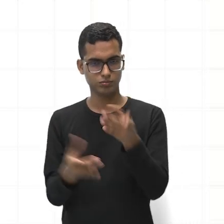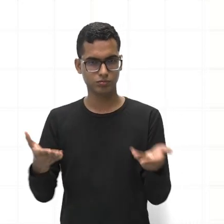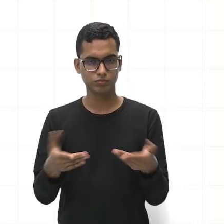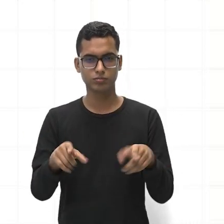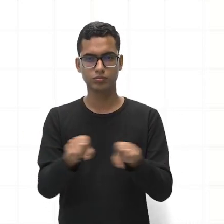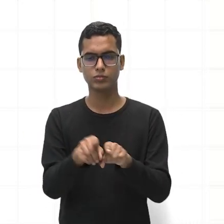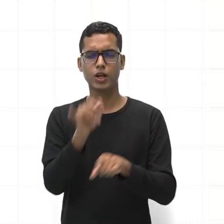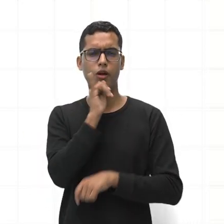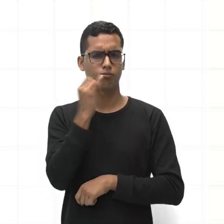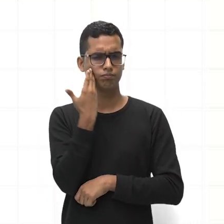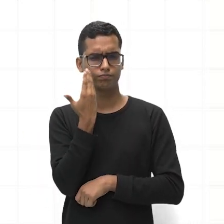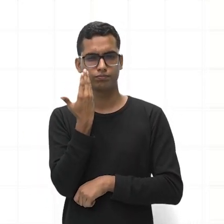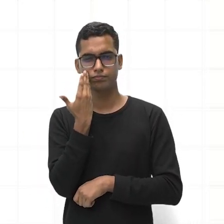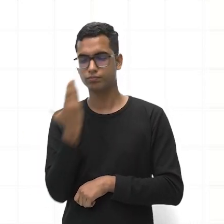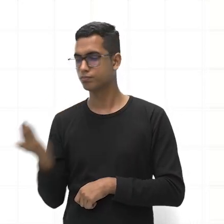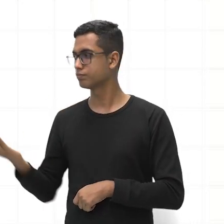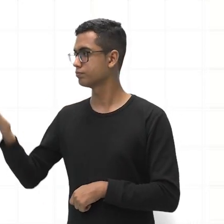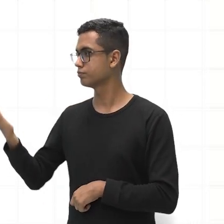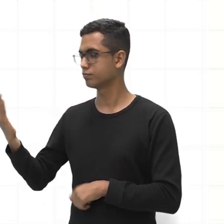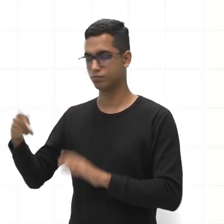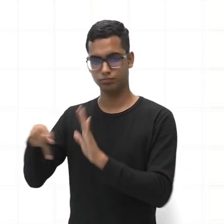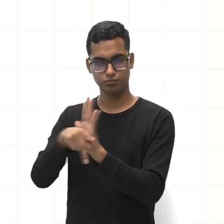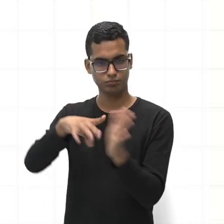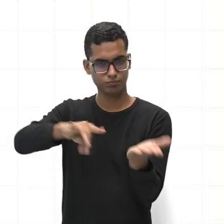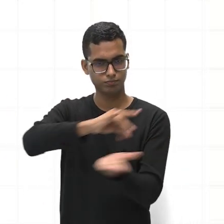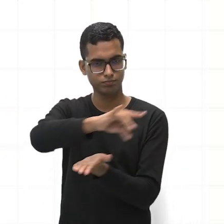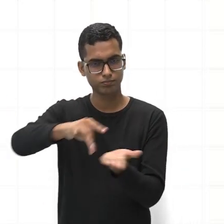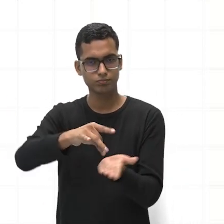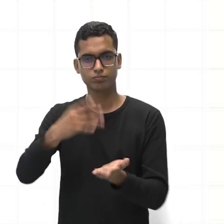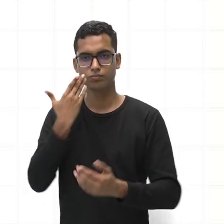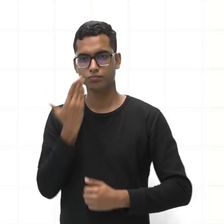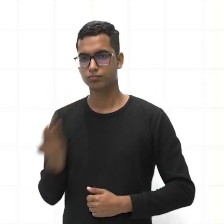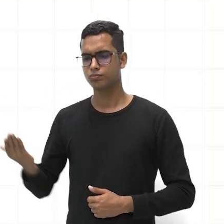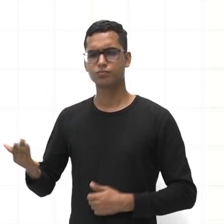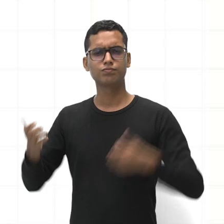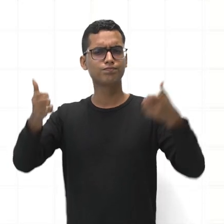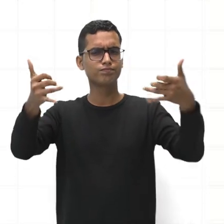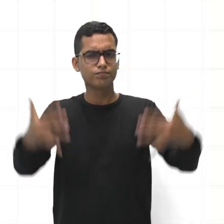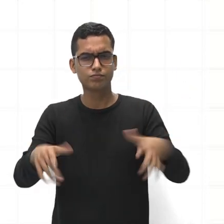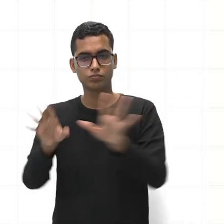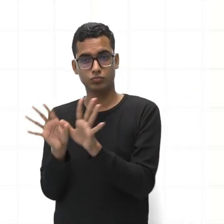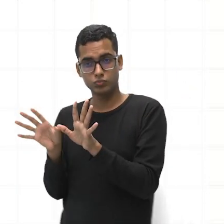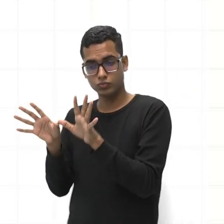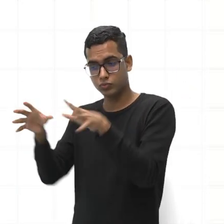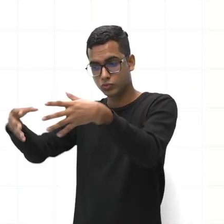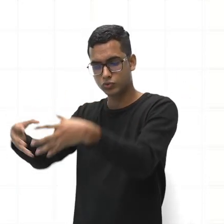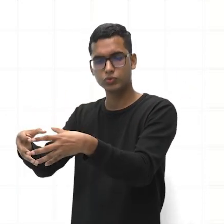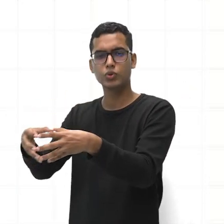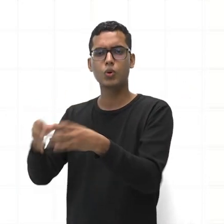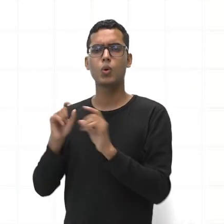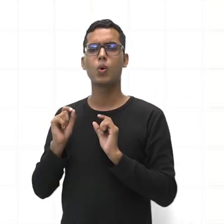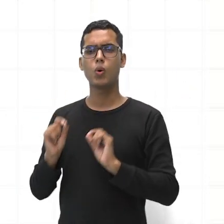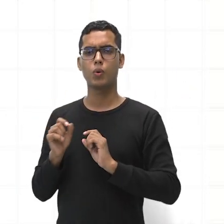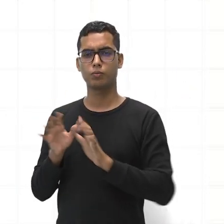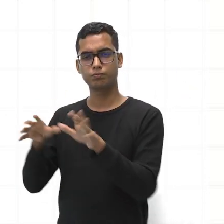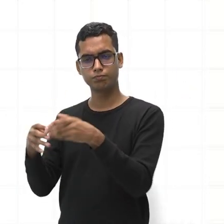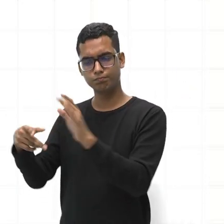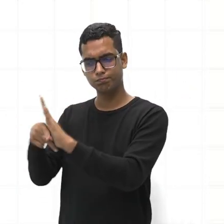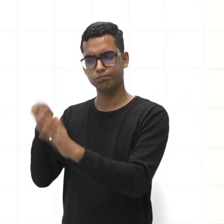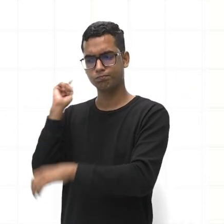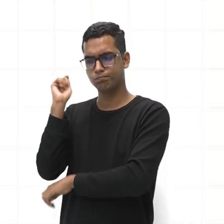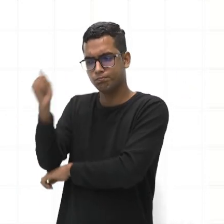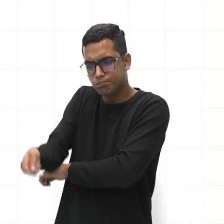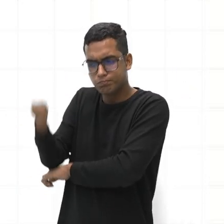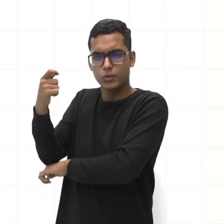Então temos um exemplo aqui do Centro de Mídias, né, produzido aqui pelo Centro de Mídias, que diz o seguinte: ó, em uma